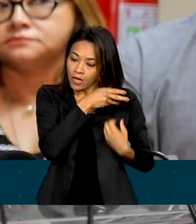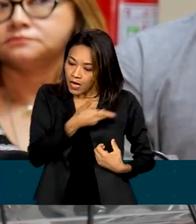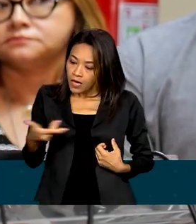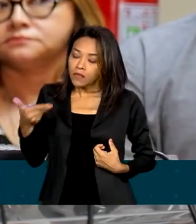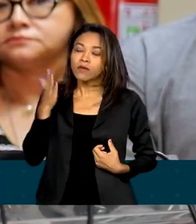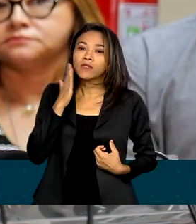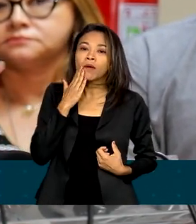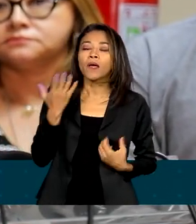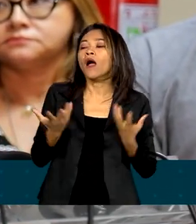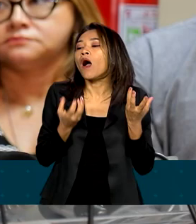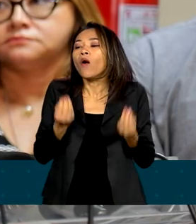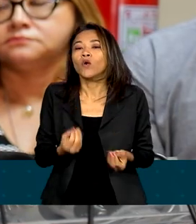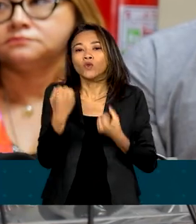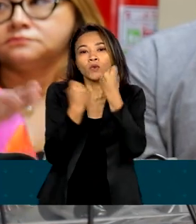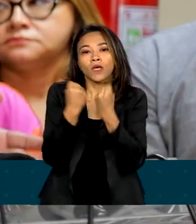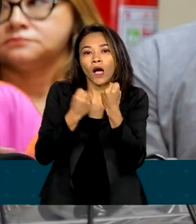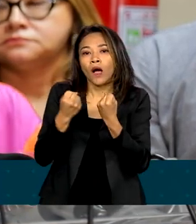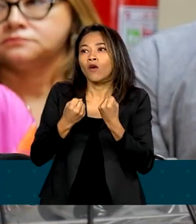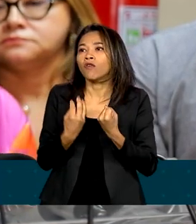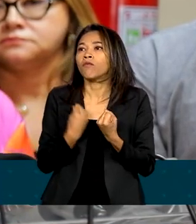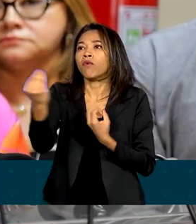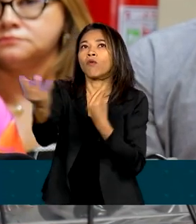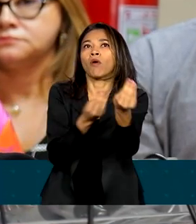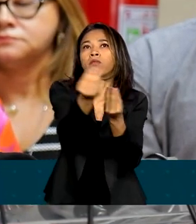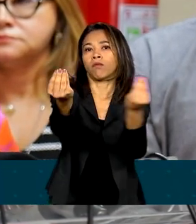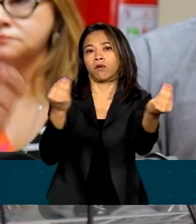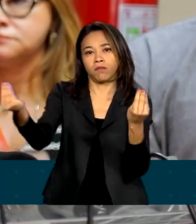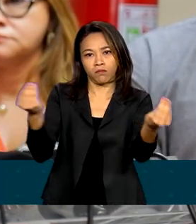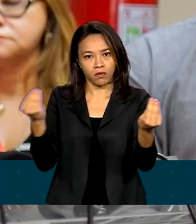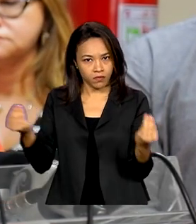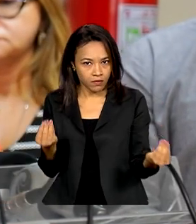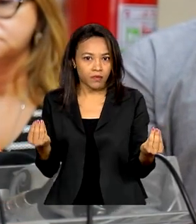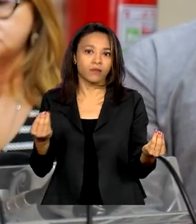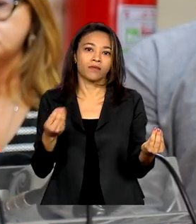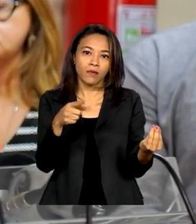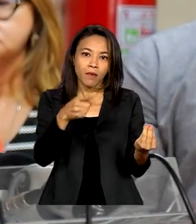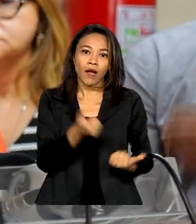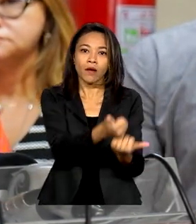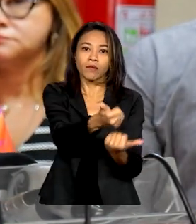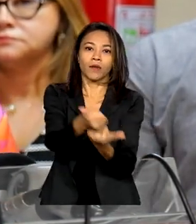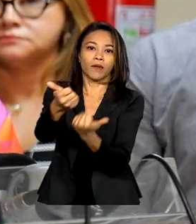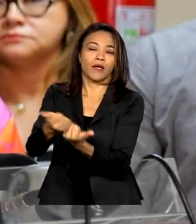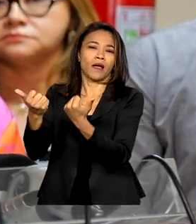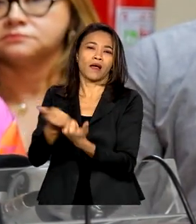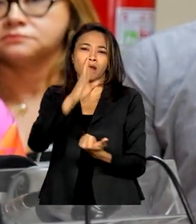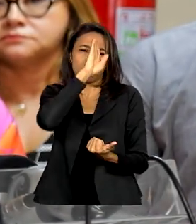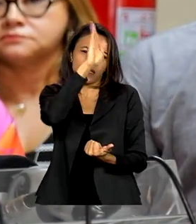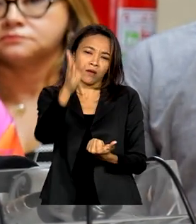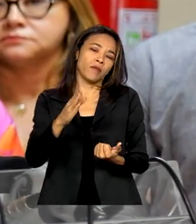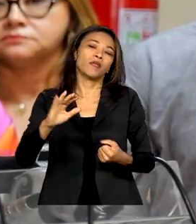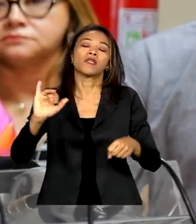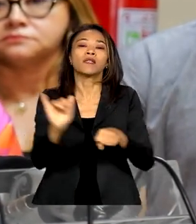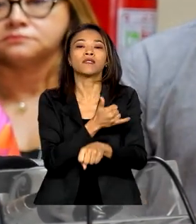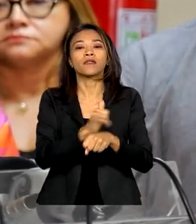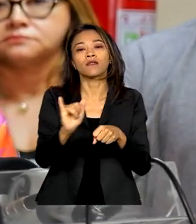destinar a delegacia da mulher e fratureza Maria da Penha Para apoiar sobretudo a execução das medidas protetivas